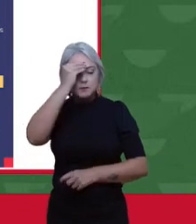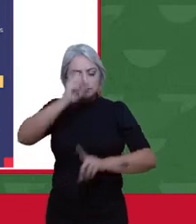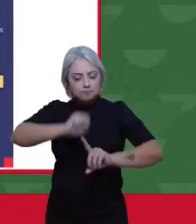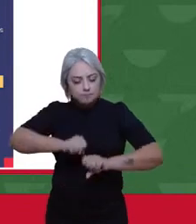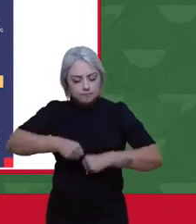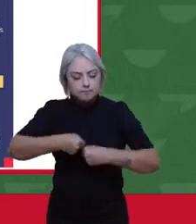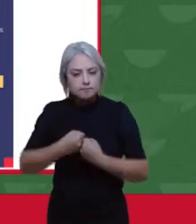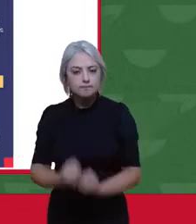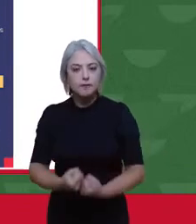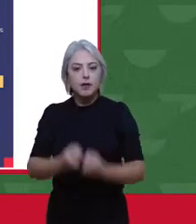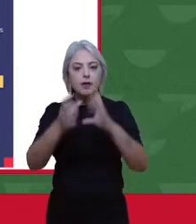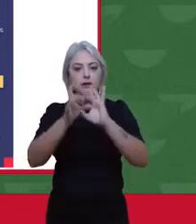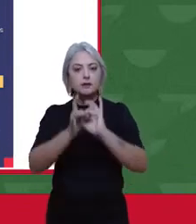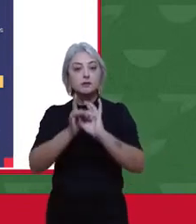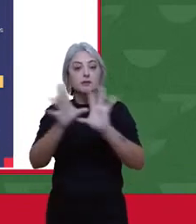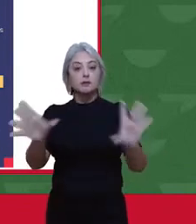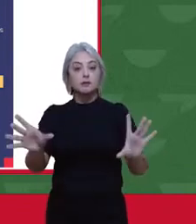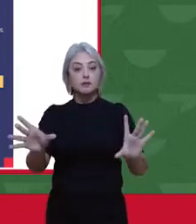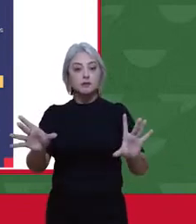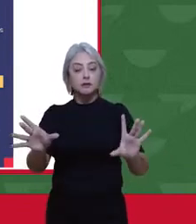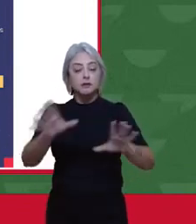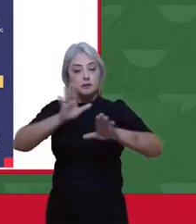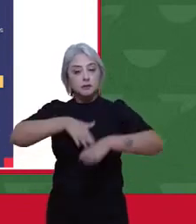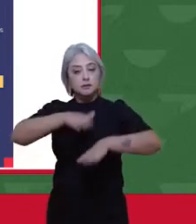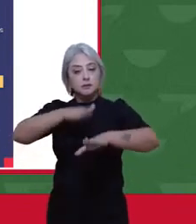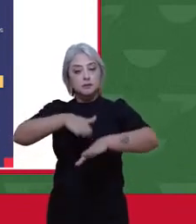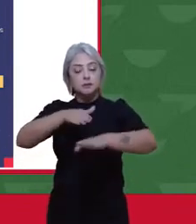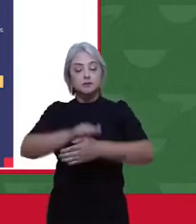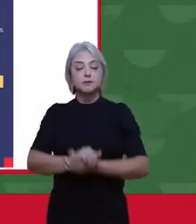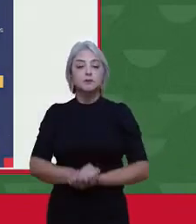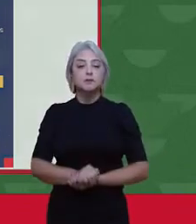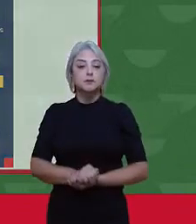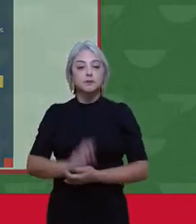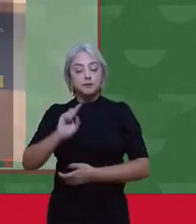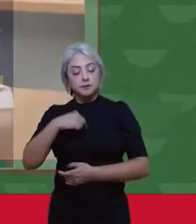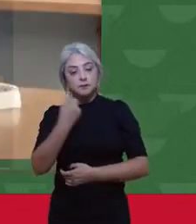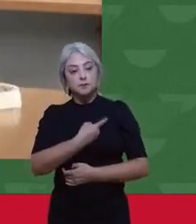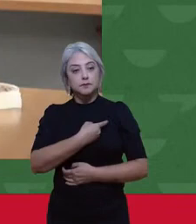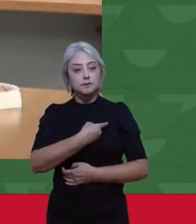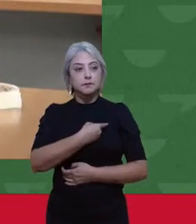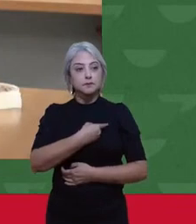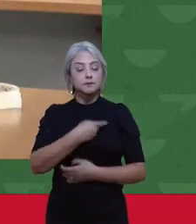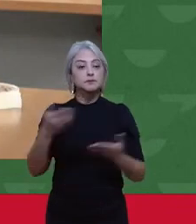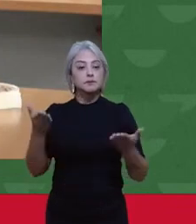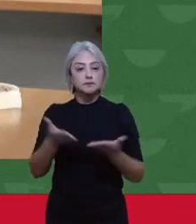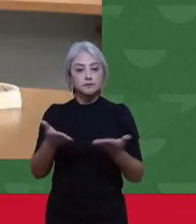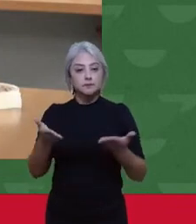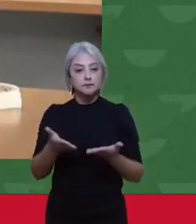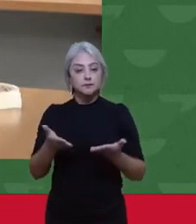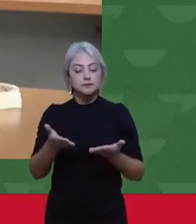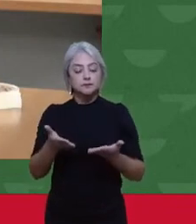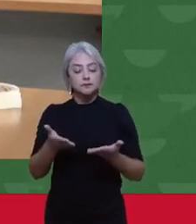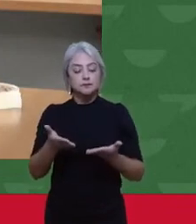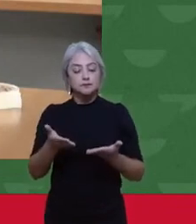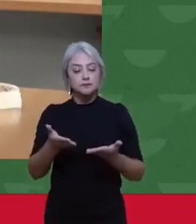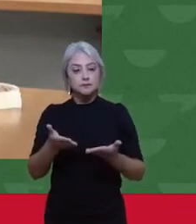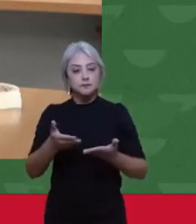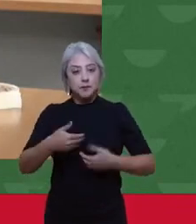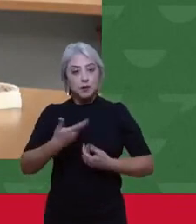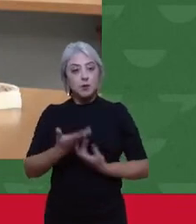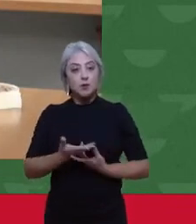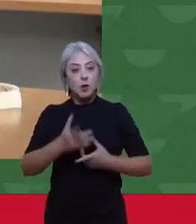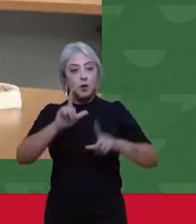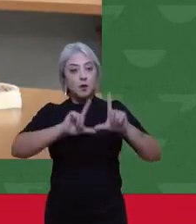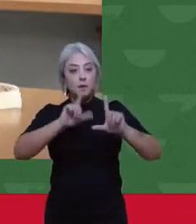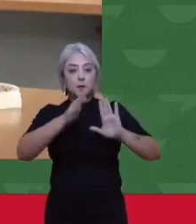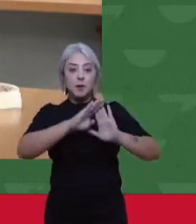defesa dessas liberdades deste movimento. E nós, neste momento, queremos dedicar o nosso programa,